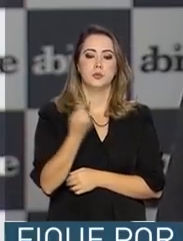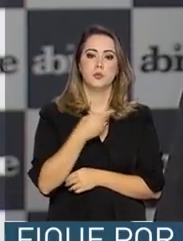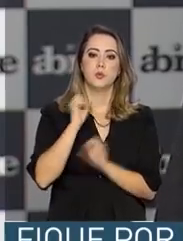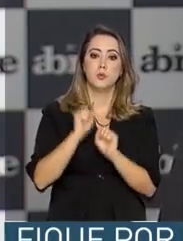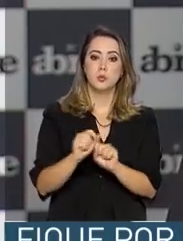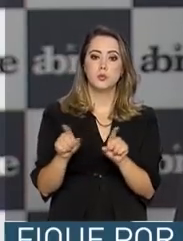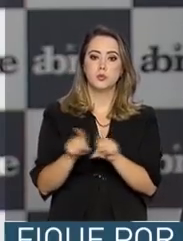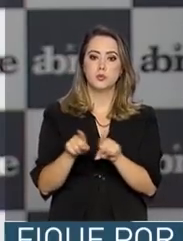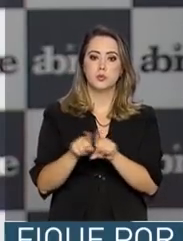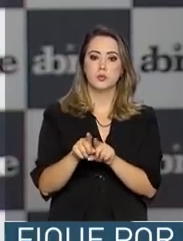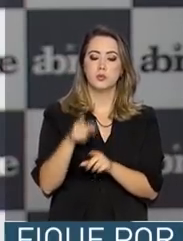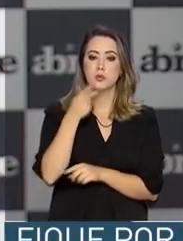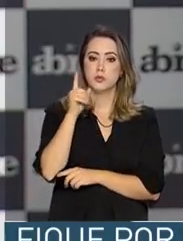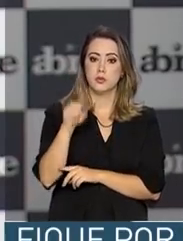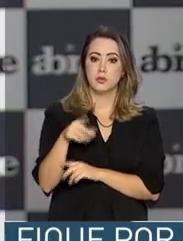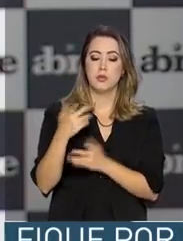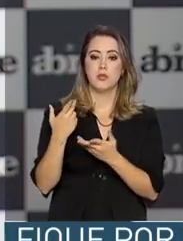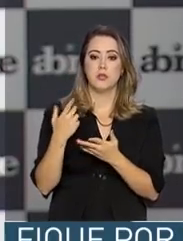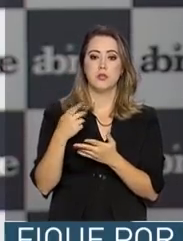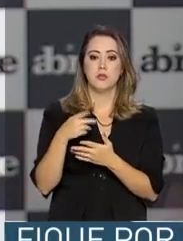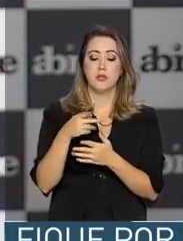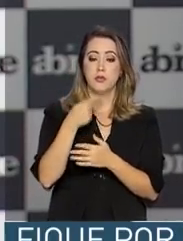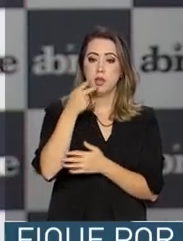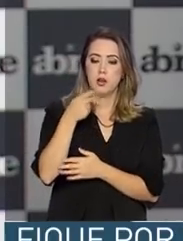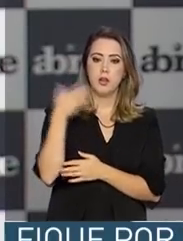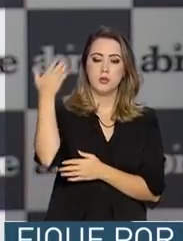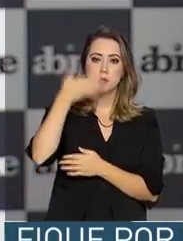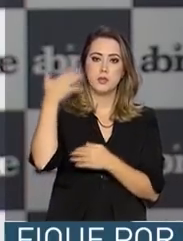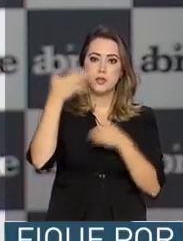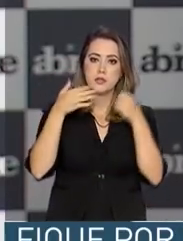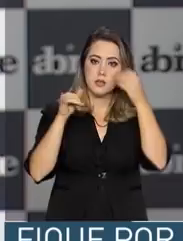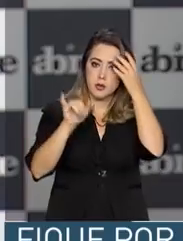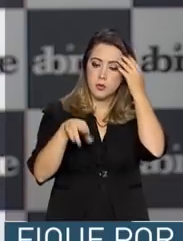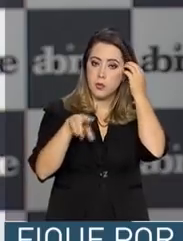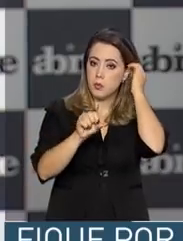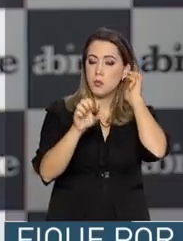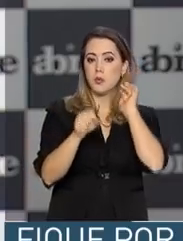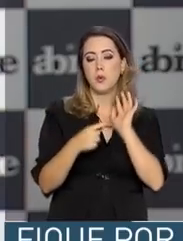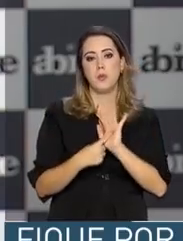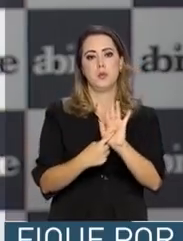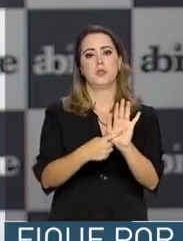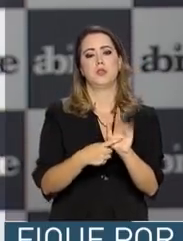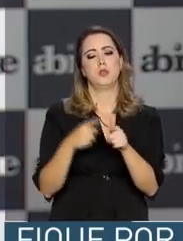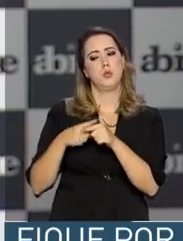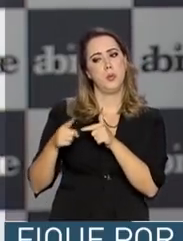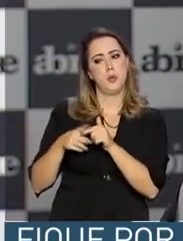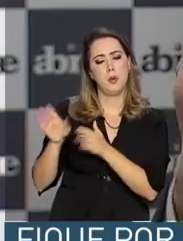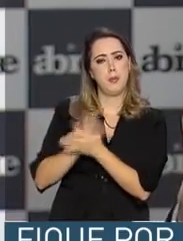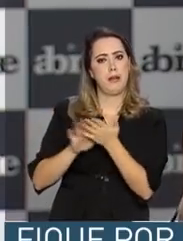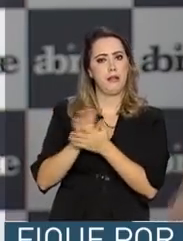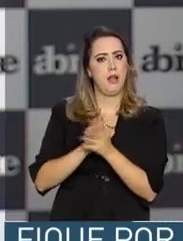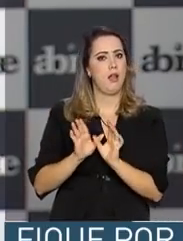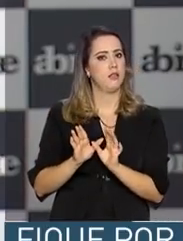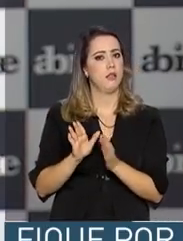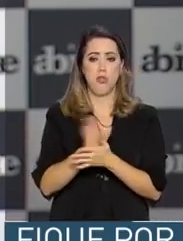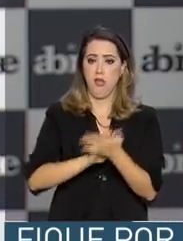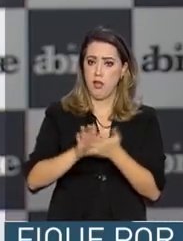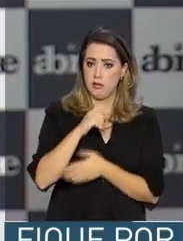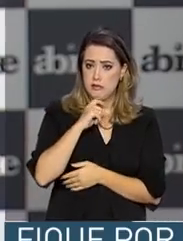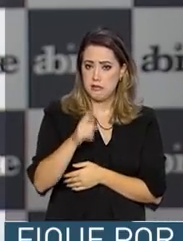pude também fazer uma pregação em favor da Previdência Social, mostrando que ela não prejudica ninguém, nem mesmo aqueles